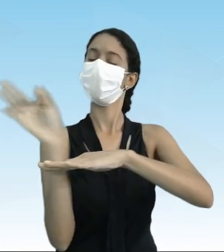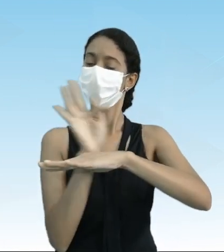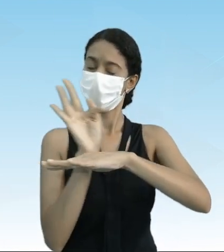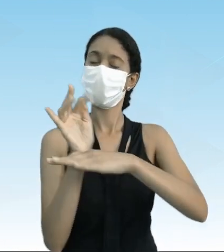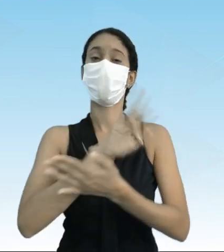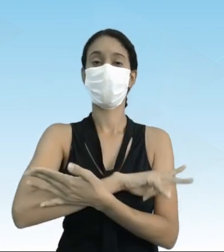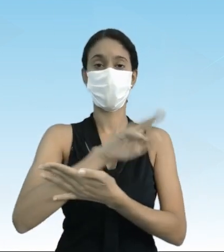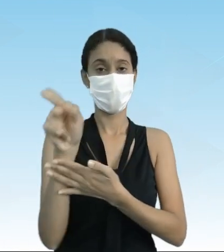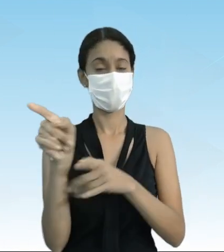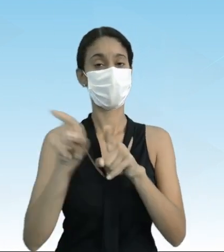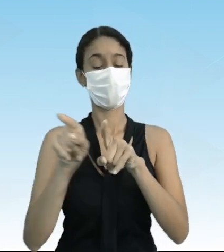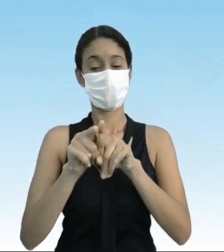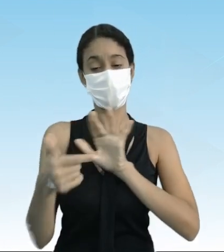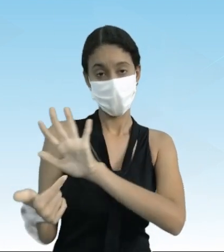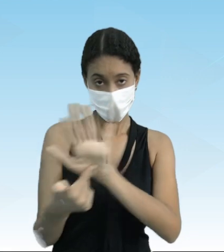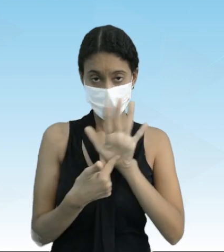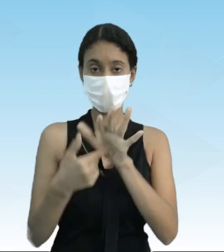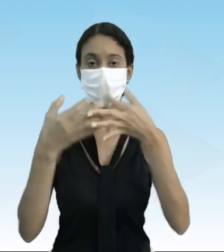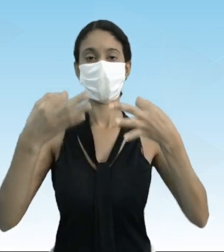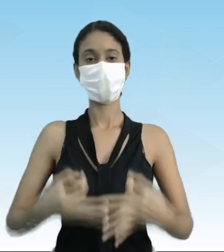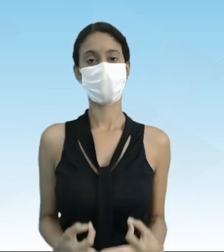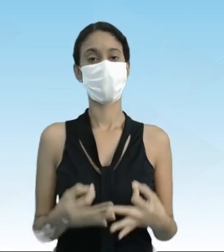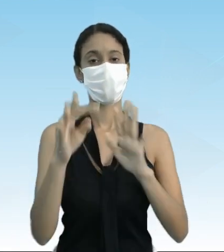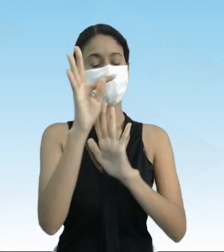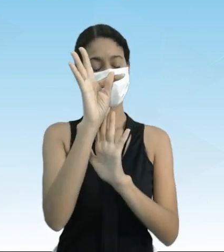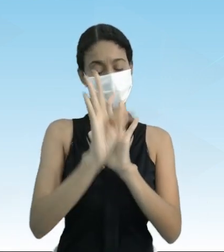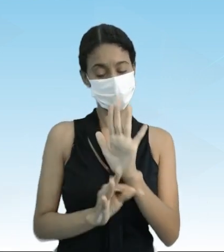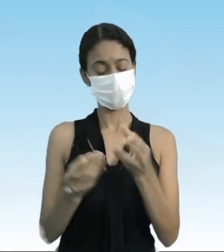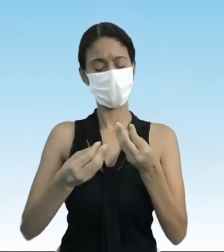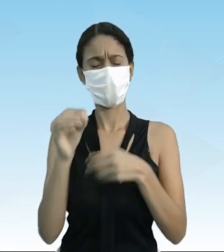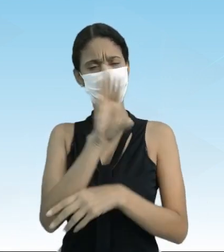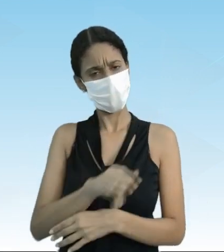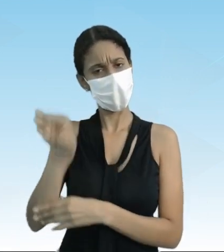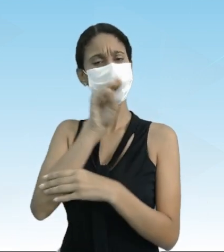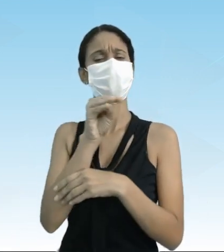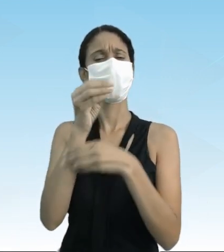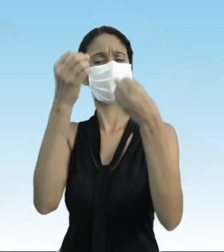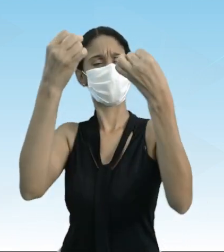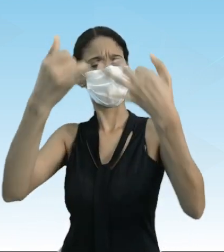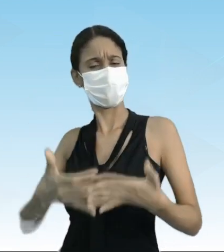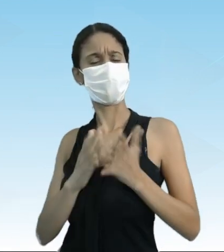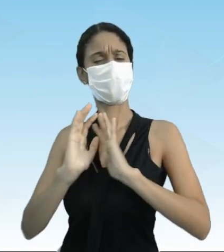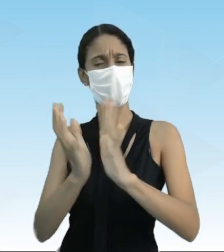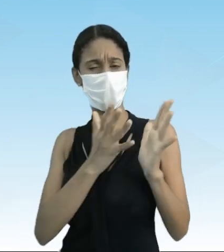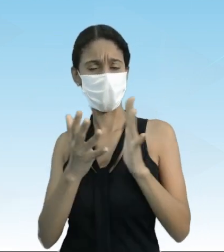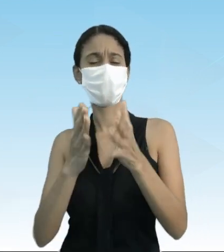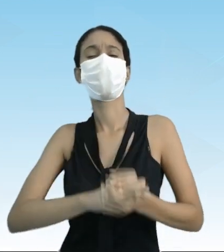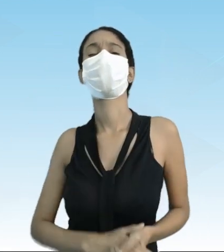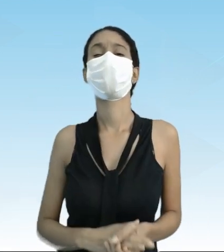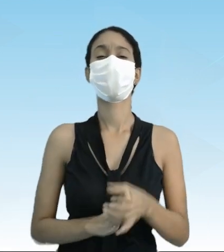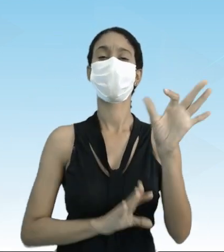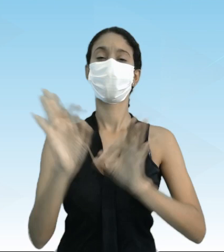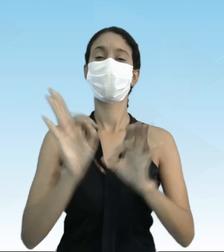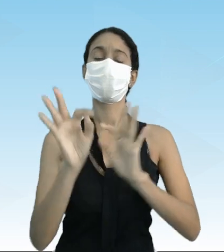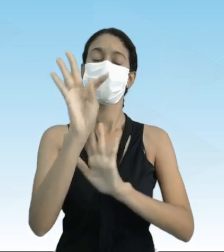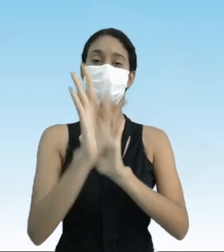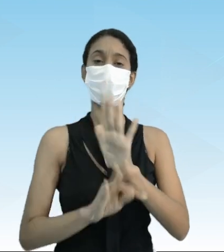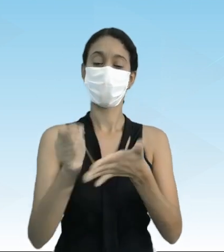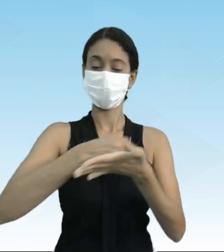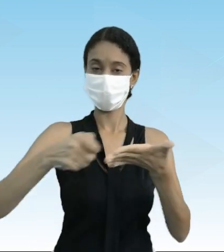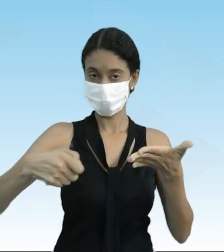a apresentação, a postura, como falar em público e também a organização do seu texto